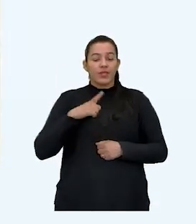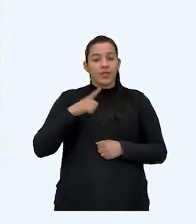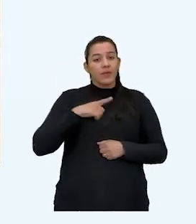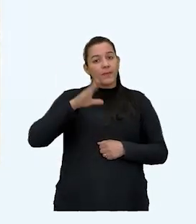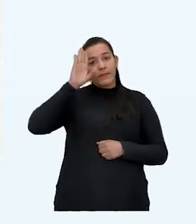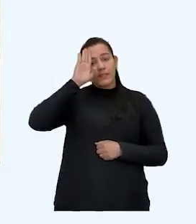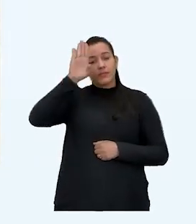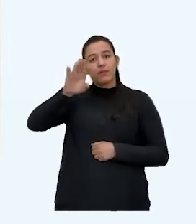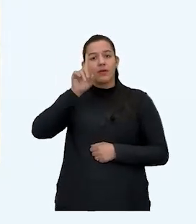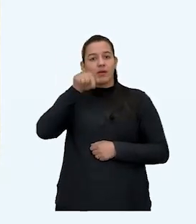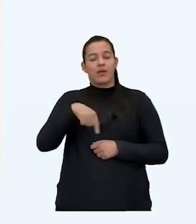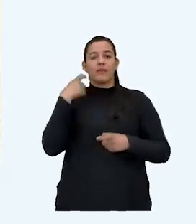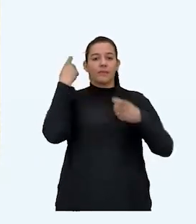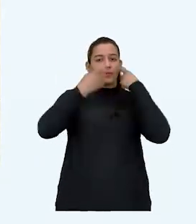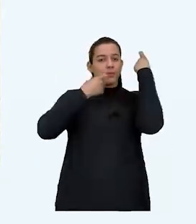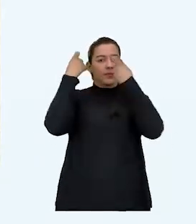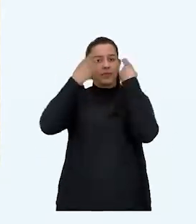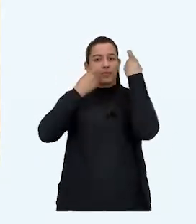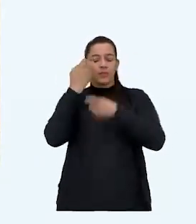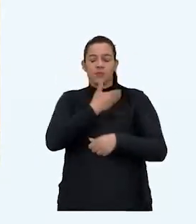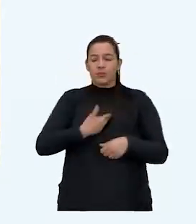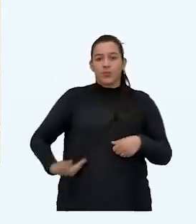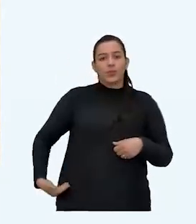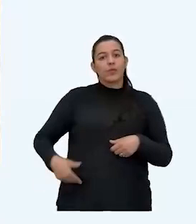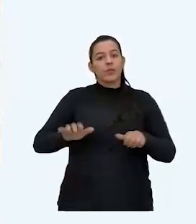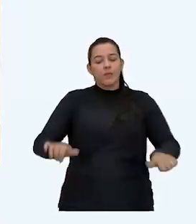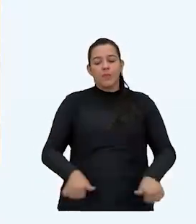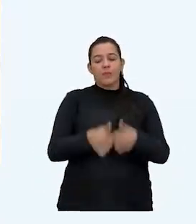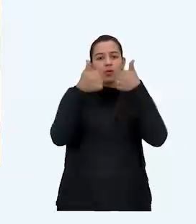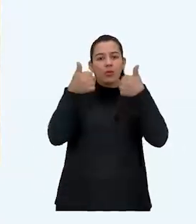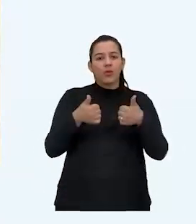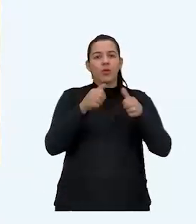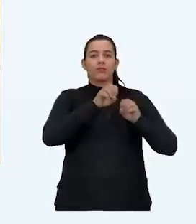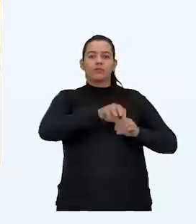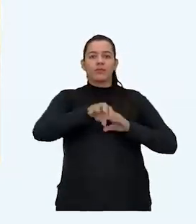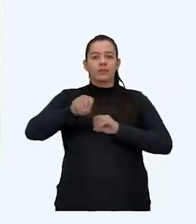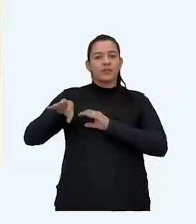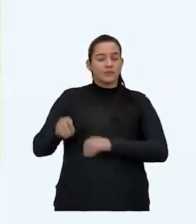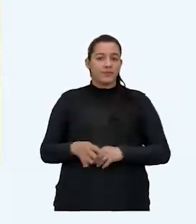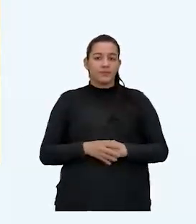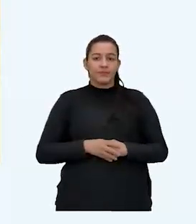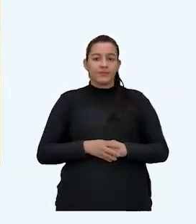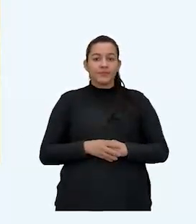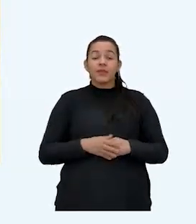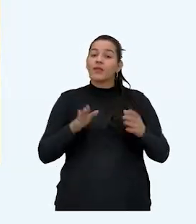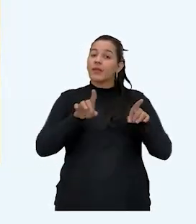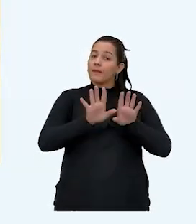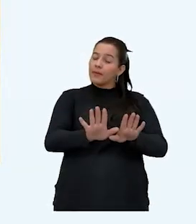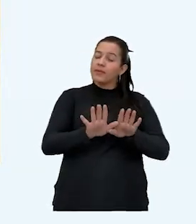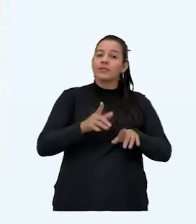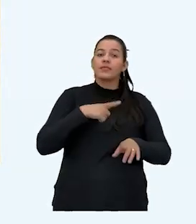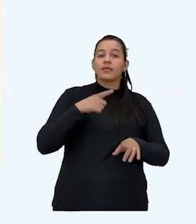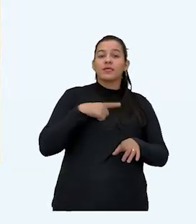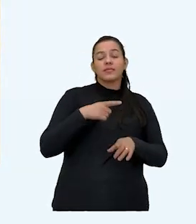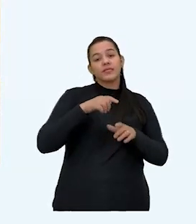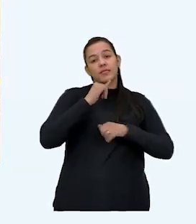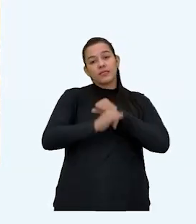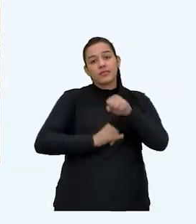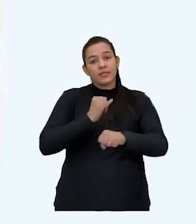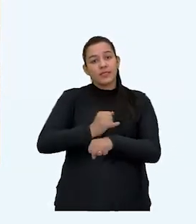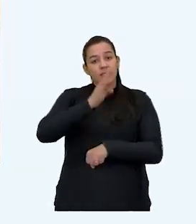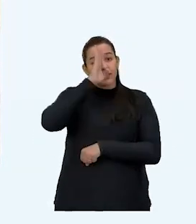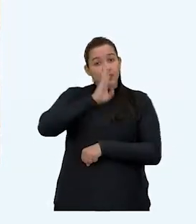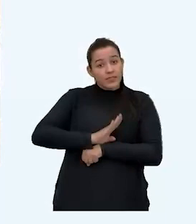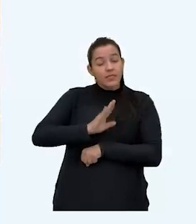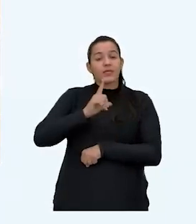a preocupação do governo em melhorar a qualidade do ensino cabo-verdiano. Mas a internet grátis é